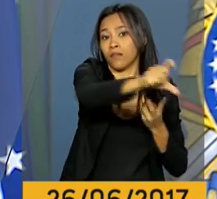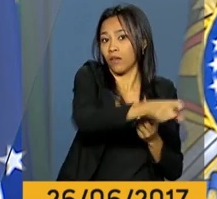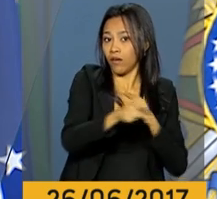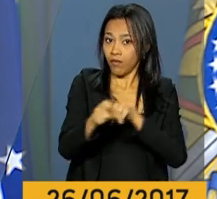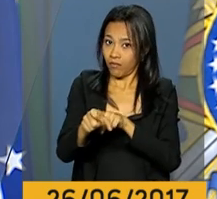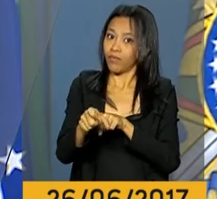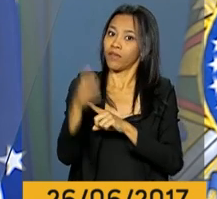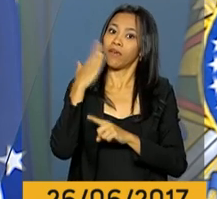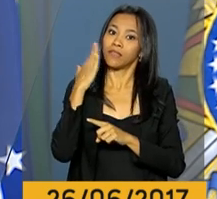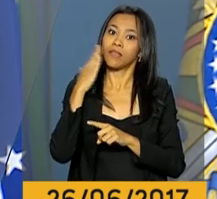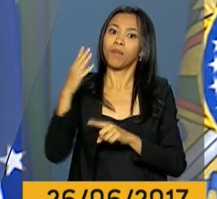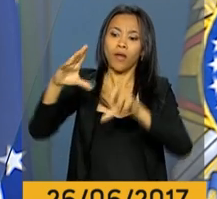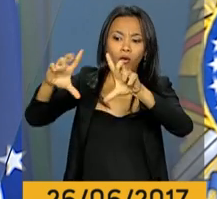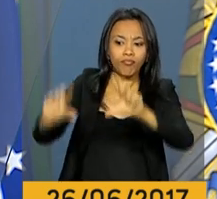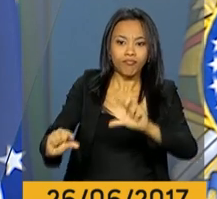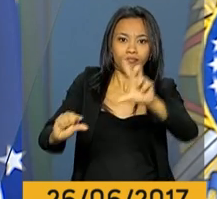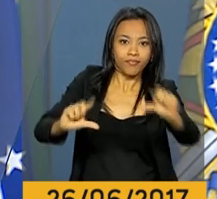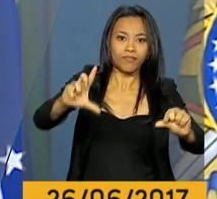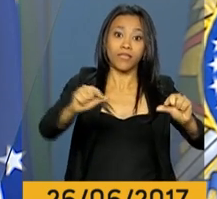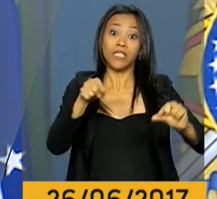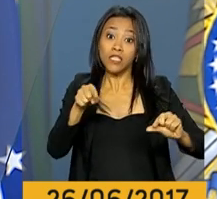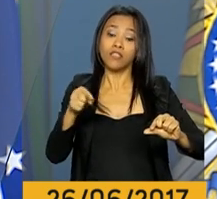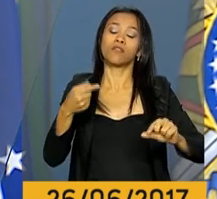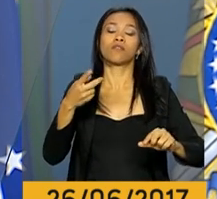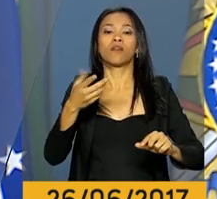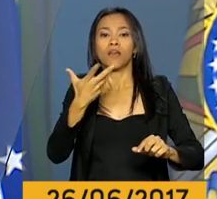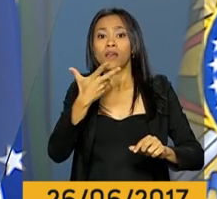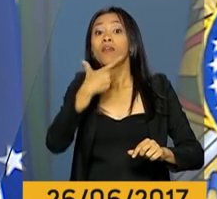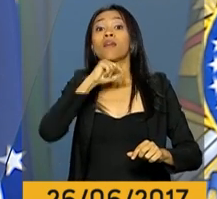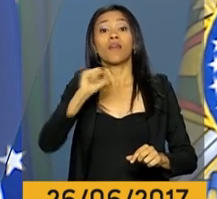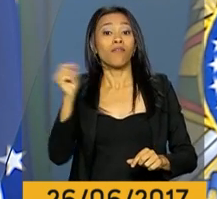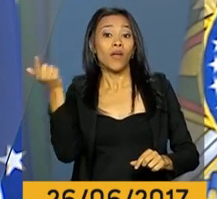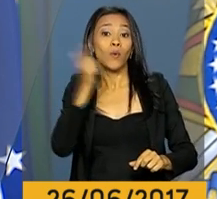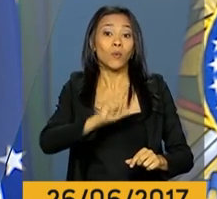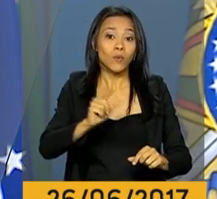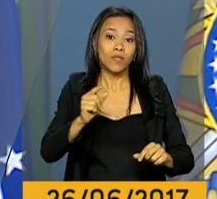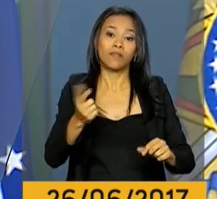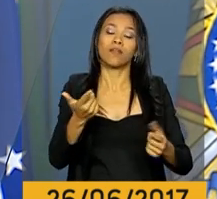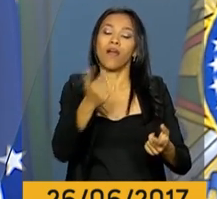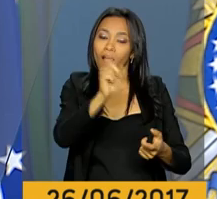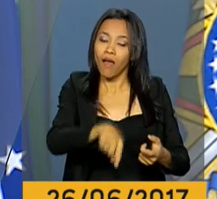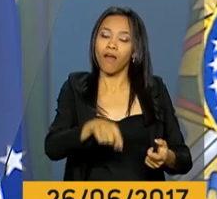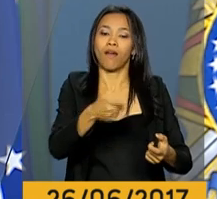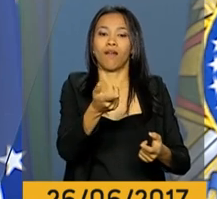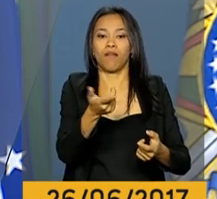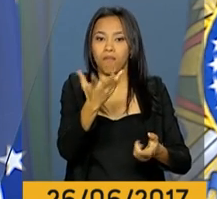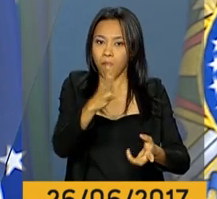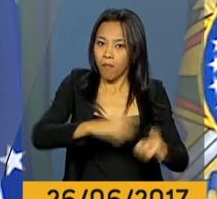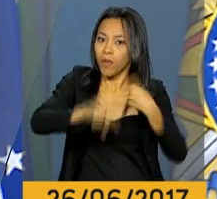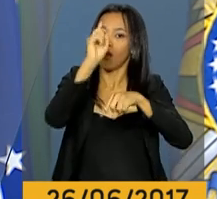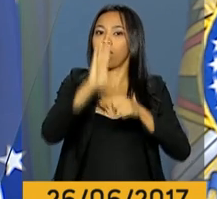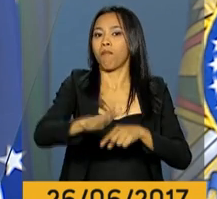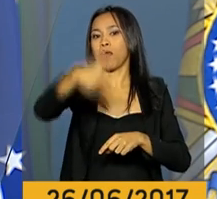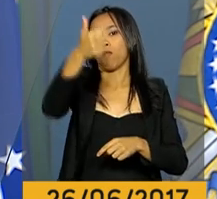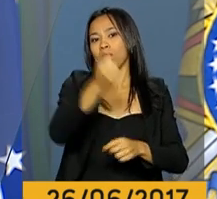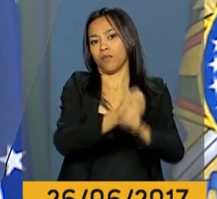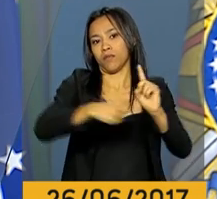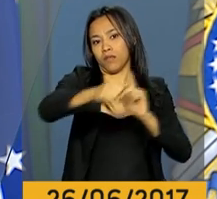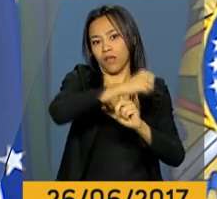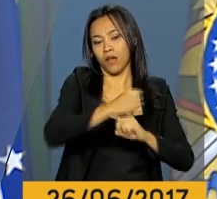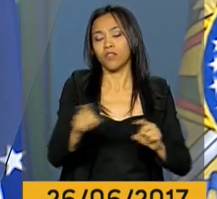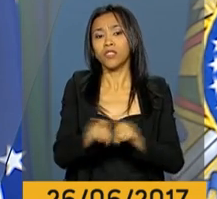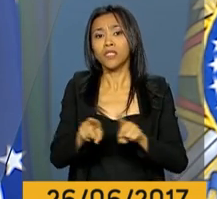um benefício pra sociedade e damos Aos logistas aos Comerciantes aos prestadores de serviço melhores condições